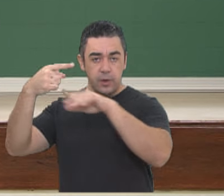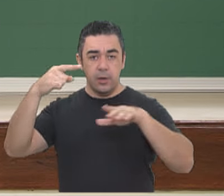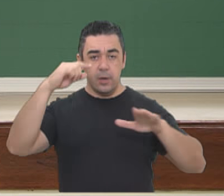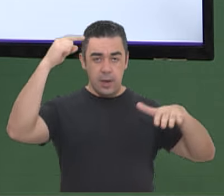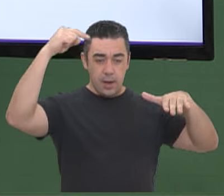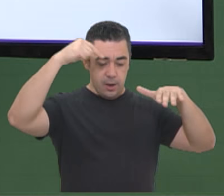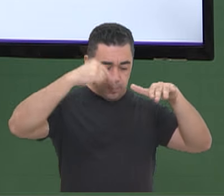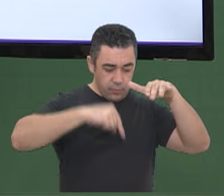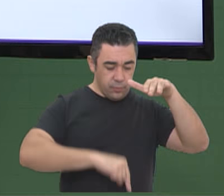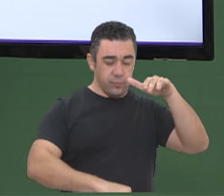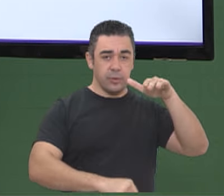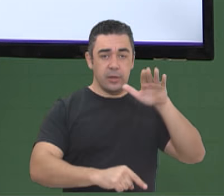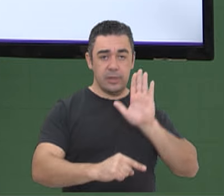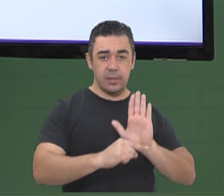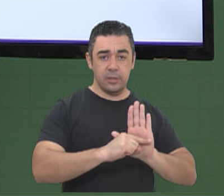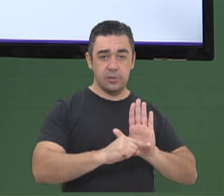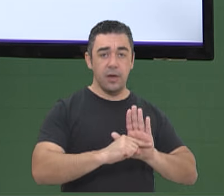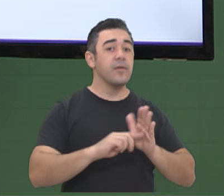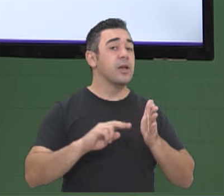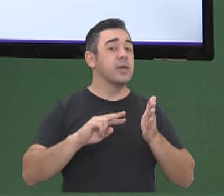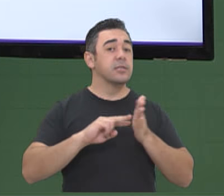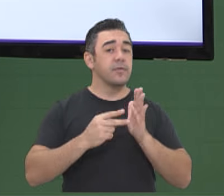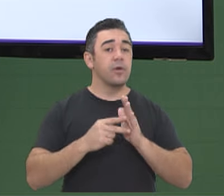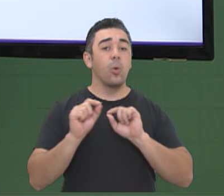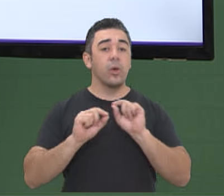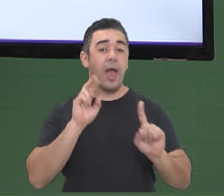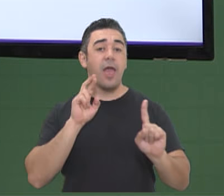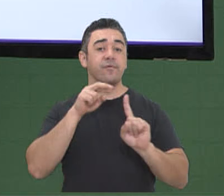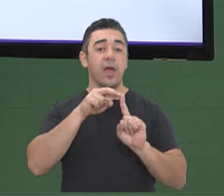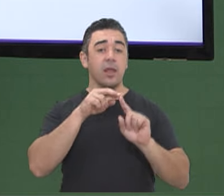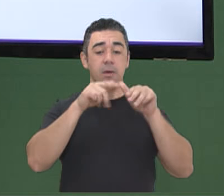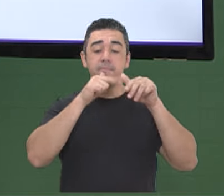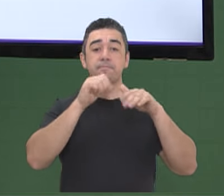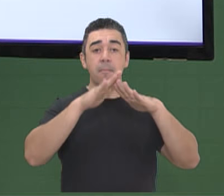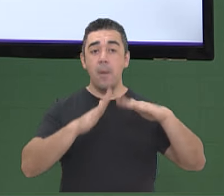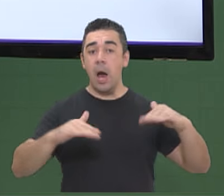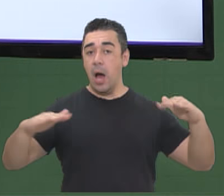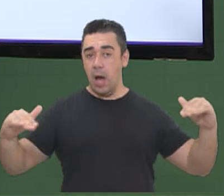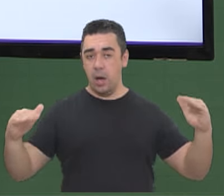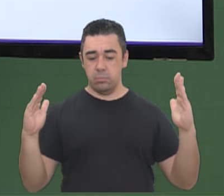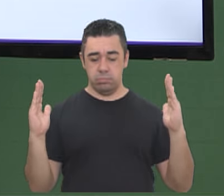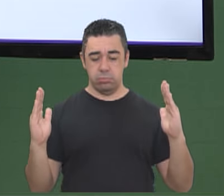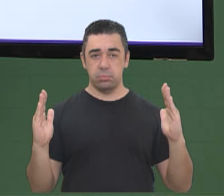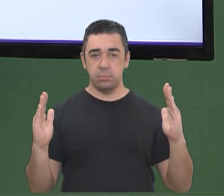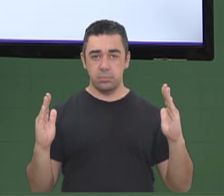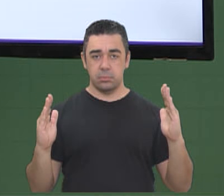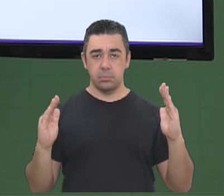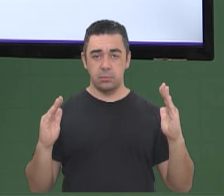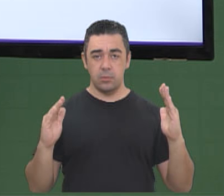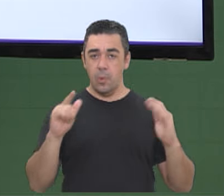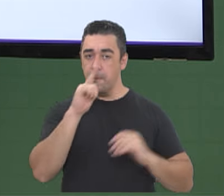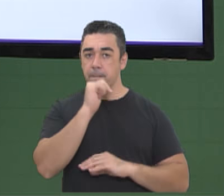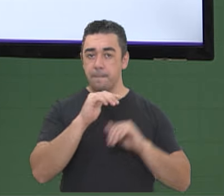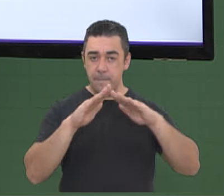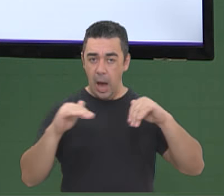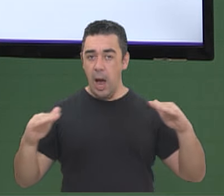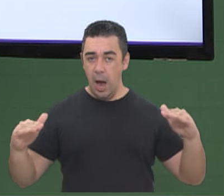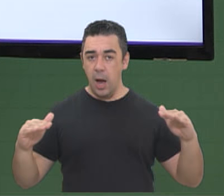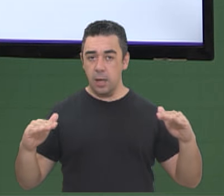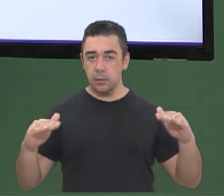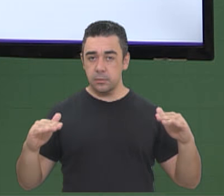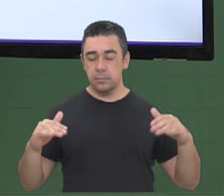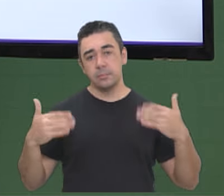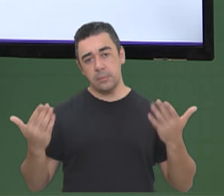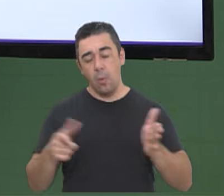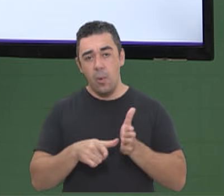A partir de quem? Do nível do mar. Então, nesse caso, o meu referencial é o nível do mar, ok? No